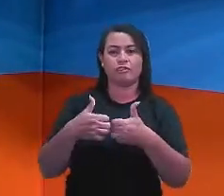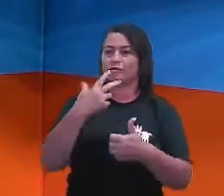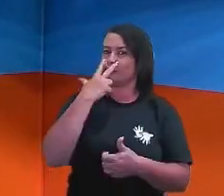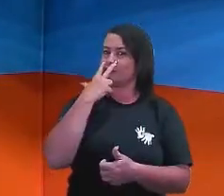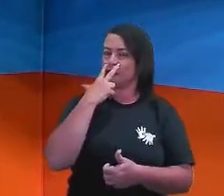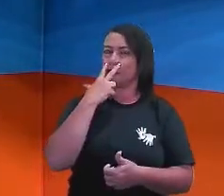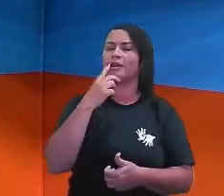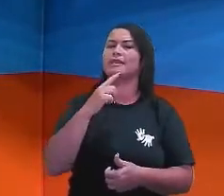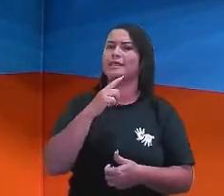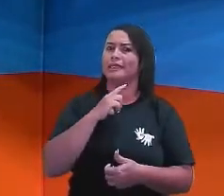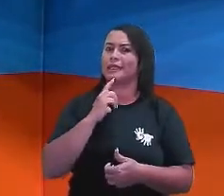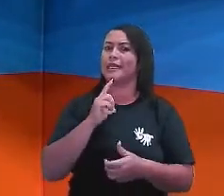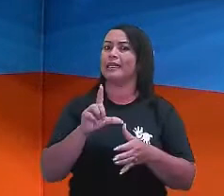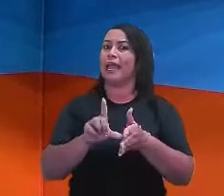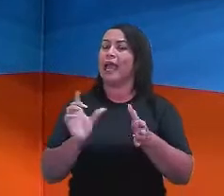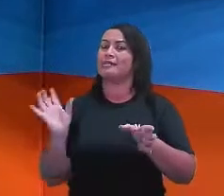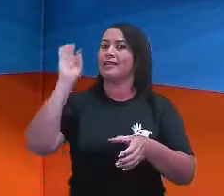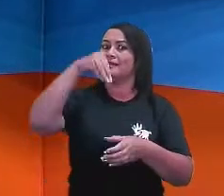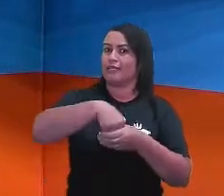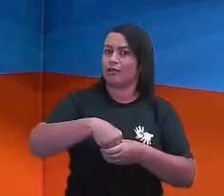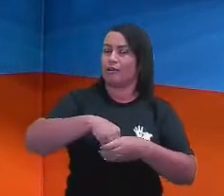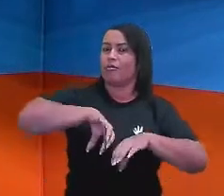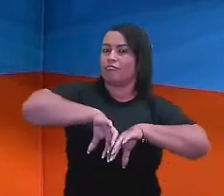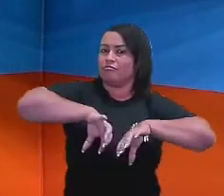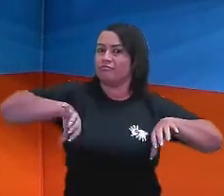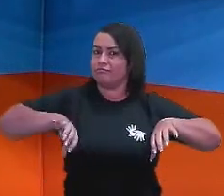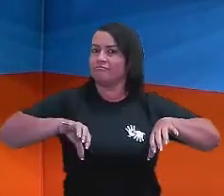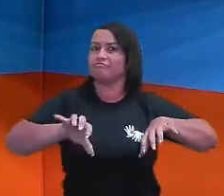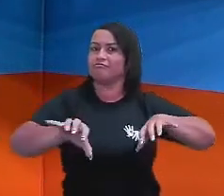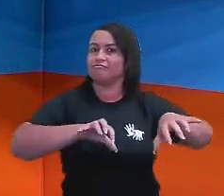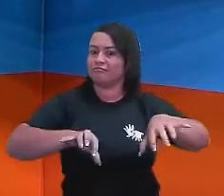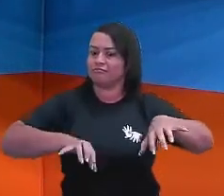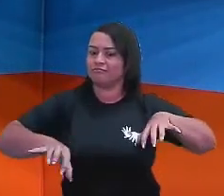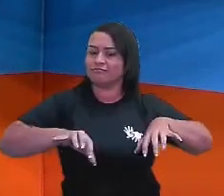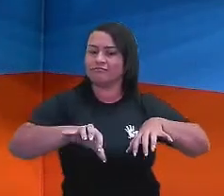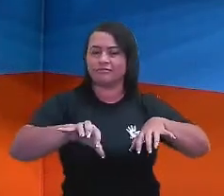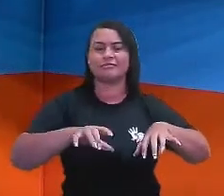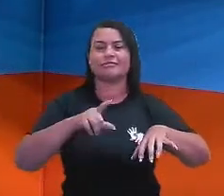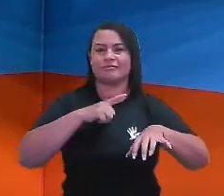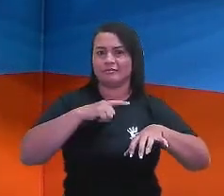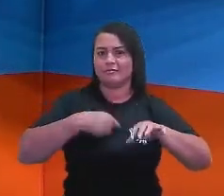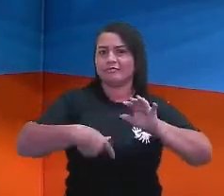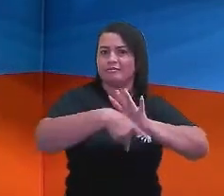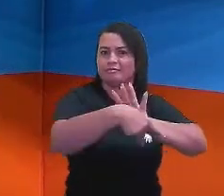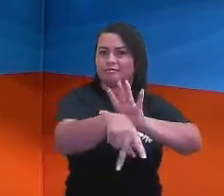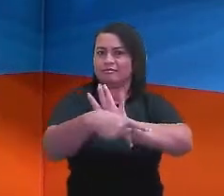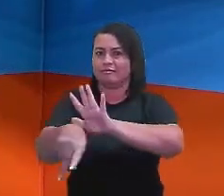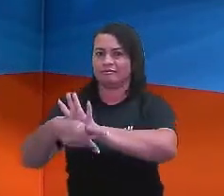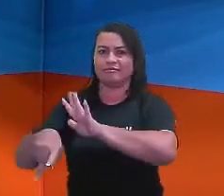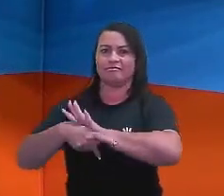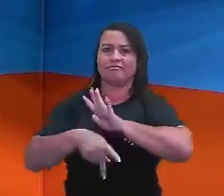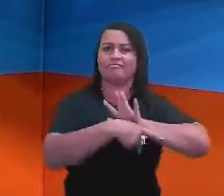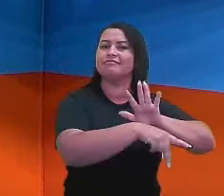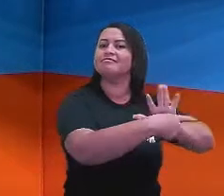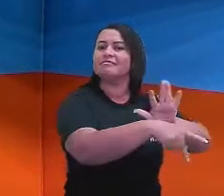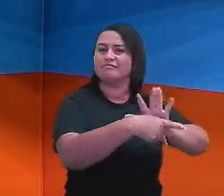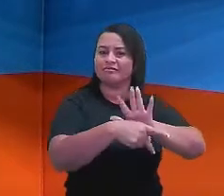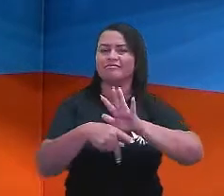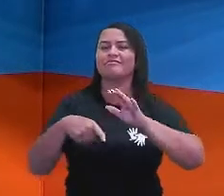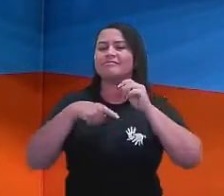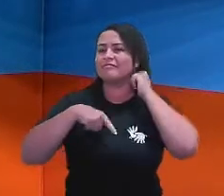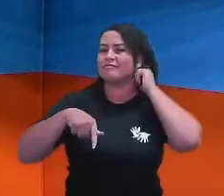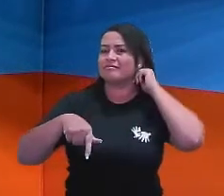Que faziam parte aí de Vitória de Santo Antão e hoje cada um, como a gente viu aí, tem a sua